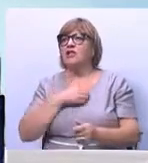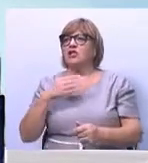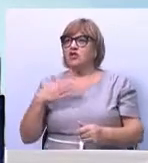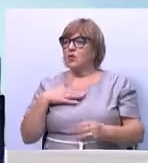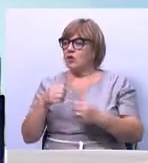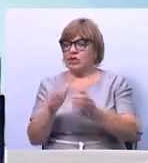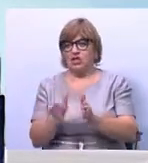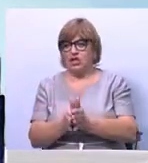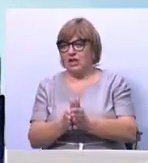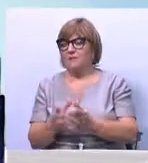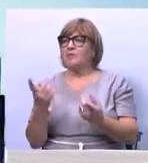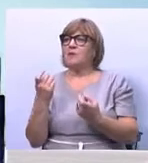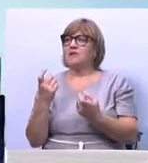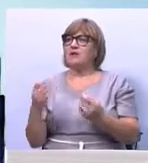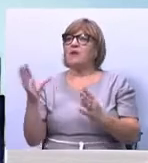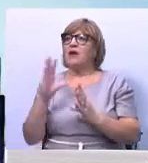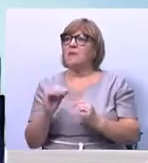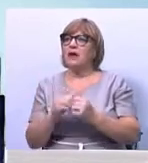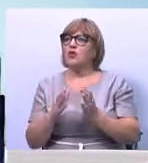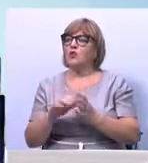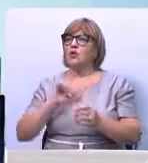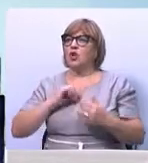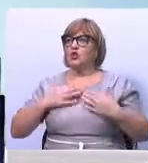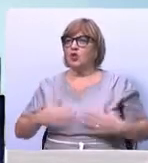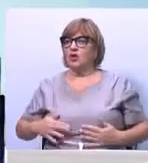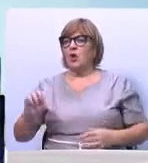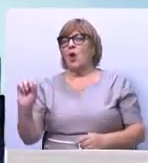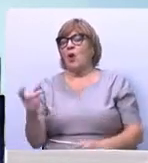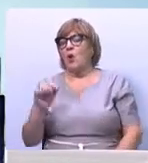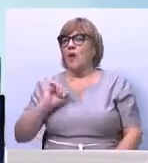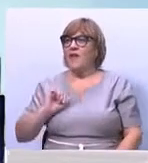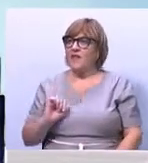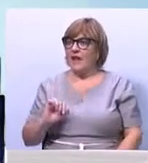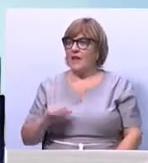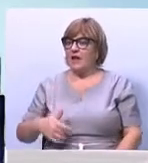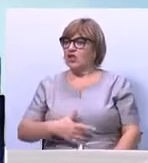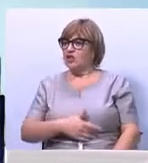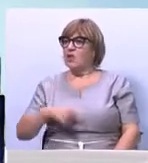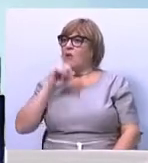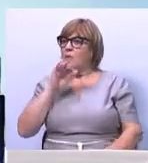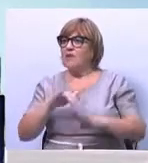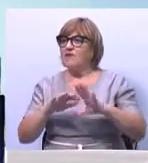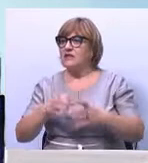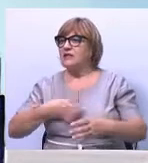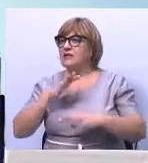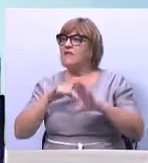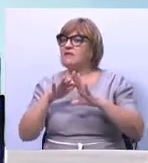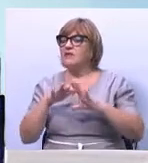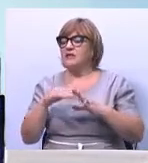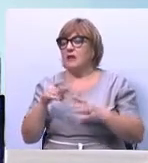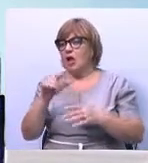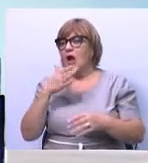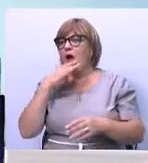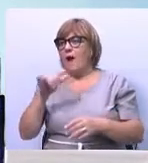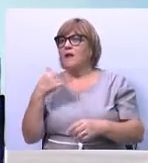nível geral, que precisamos de uma ação generalizada no nosso organismo, ou então mesmo a nível digestivo, que pode fazer todo sentido fazer a ingestão. Claro, e aí há